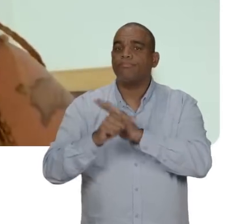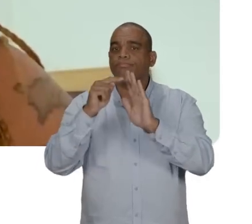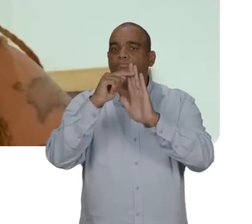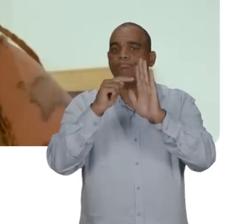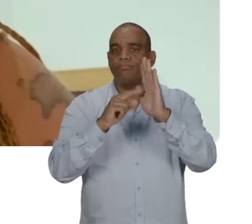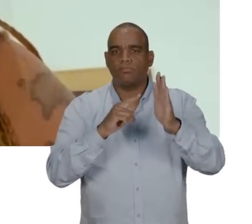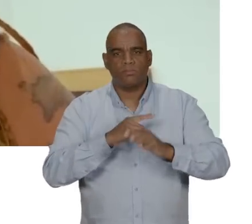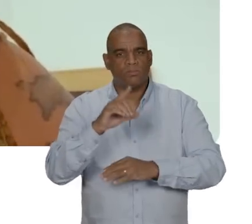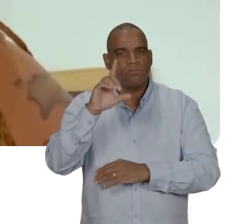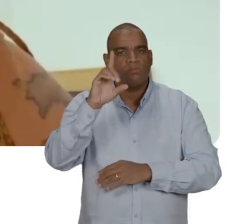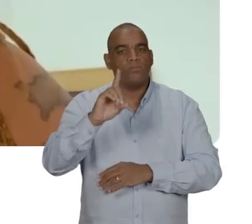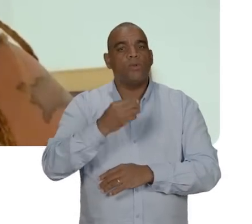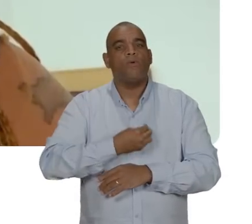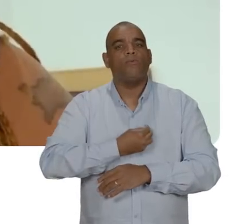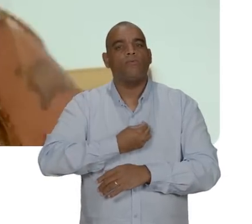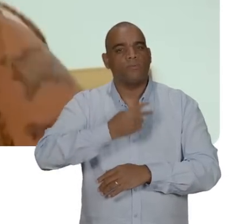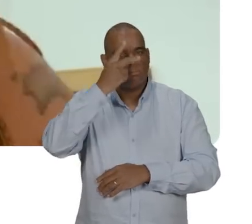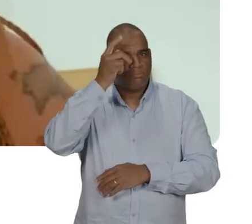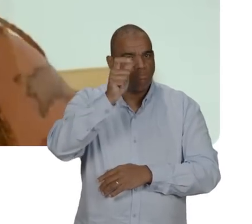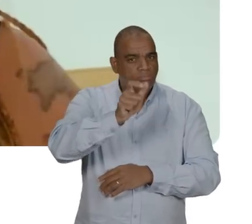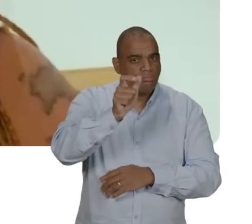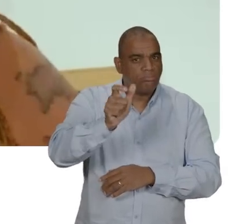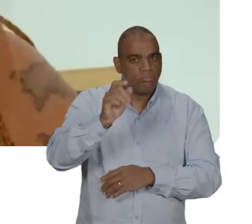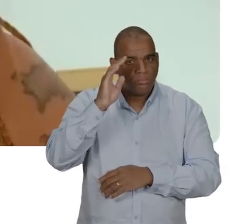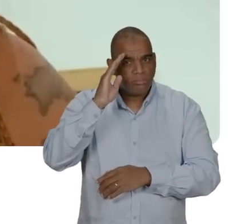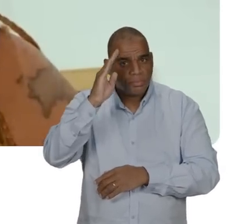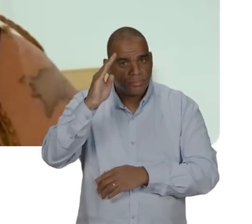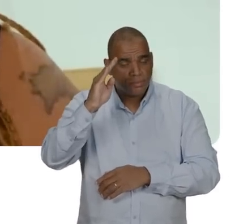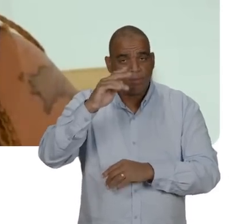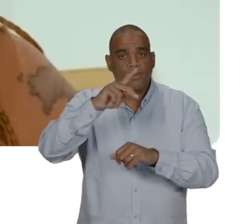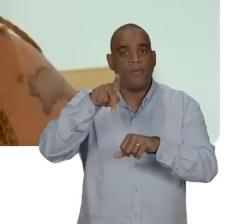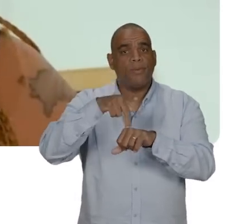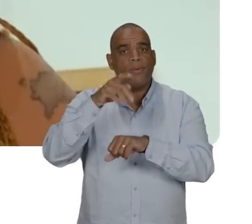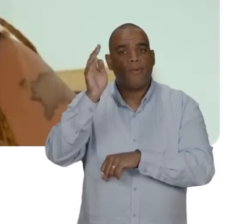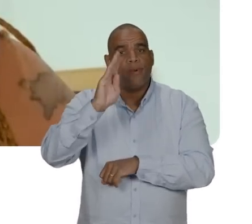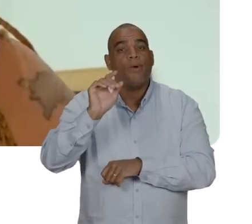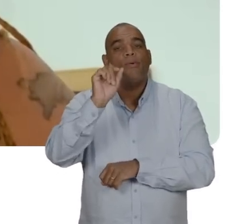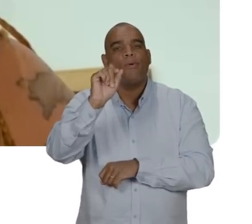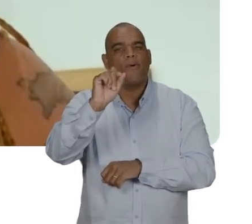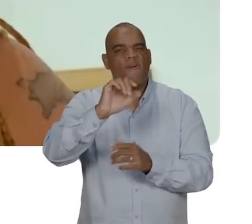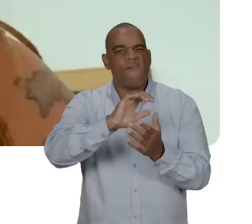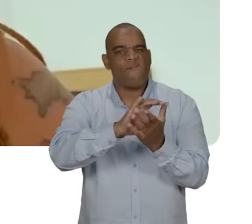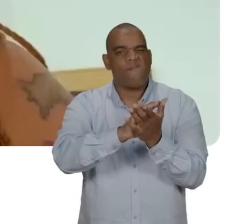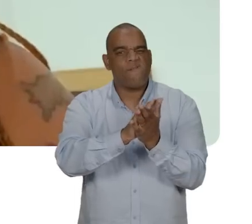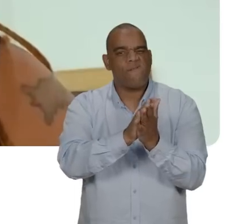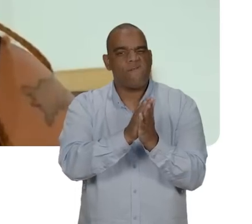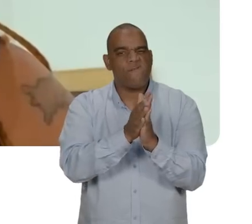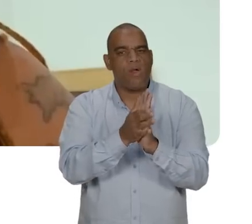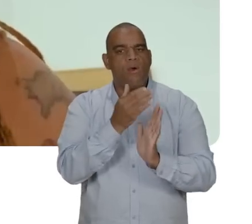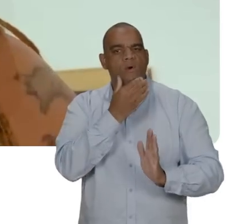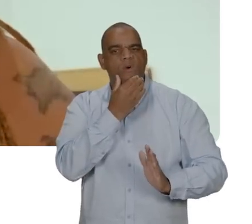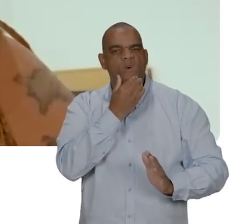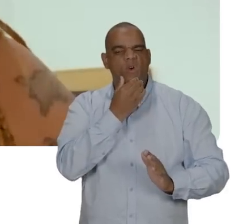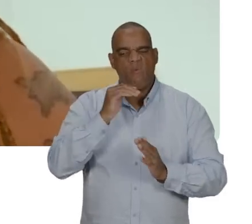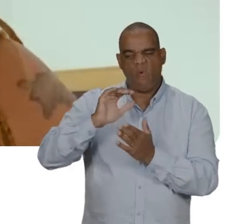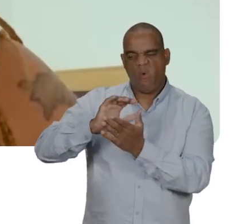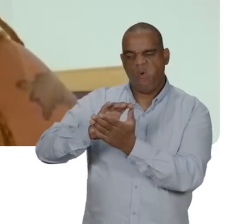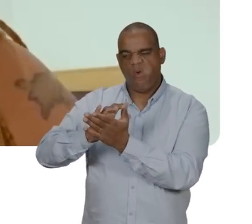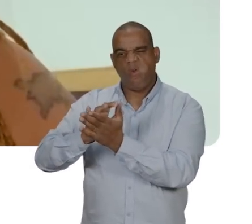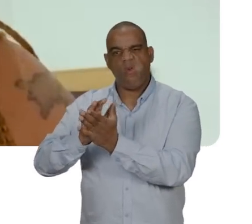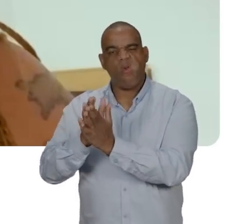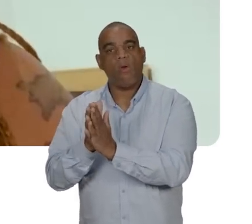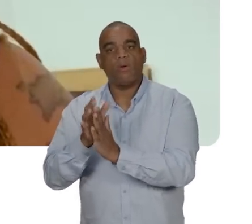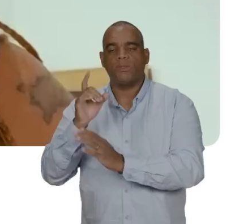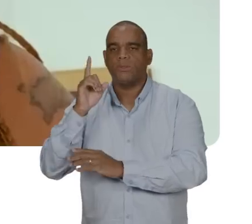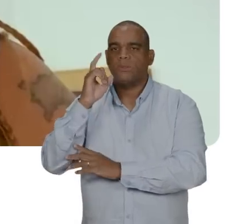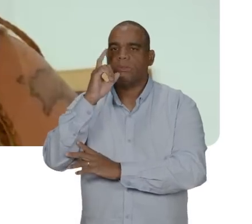aprofundamento de uma agenda que garanta, acima de tudo, a vida das pessoas, né? Então, a gente vive num país hoje que é muito racista, que é muito